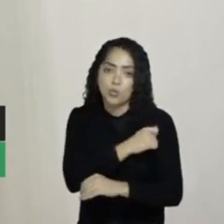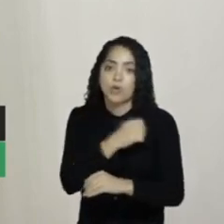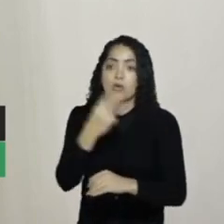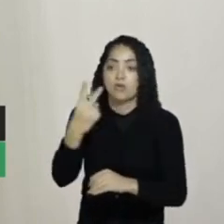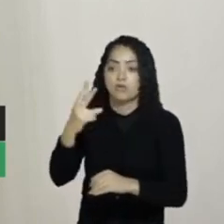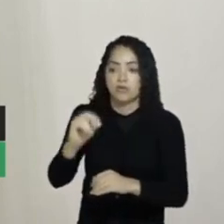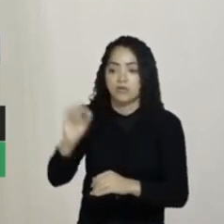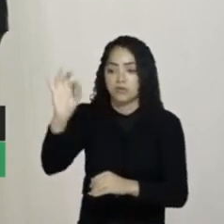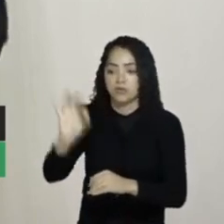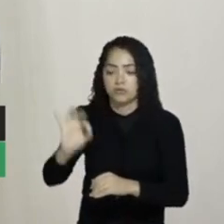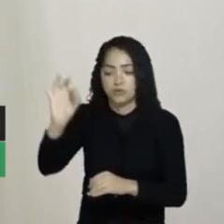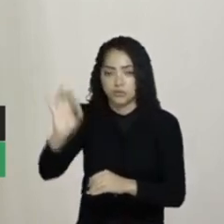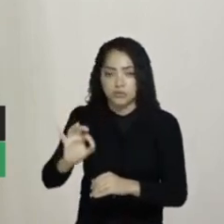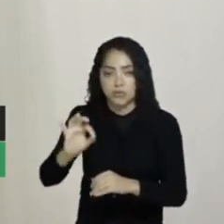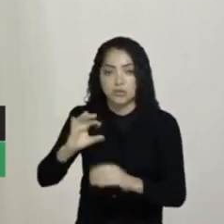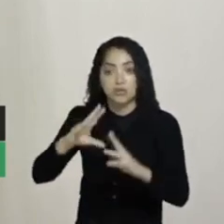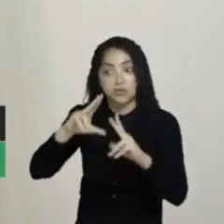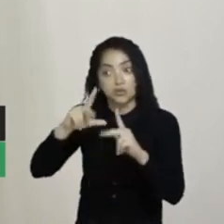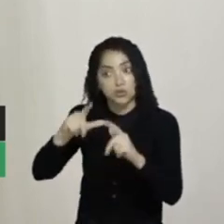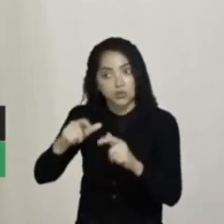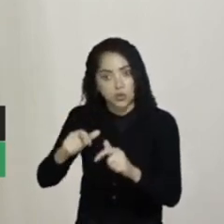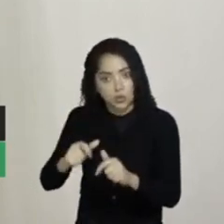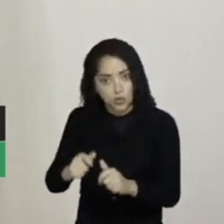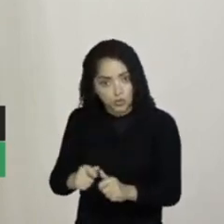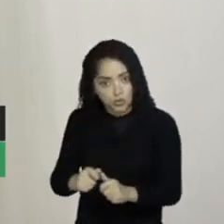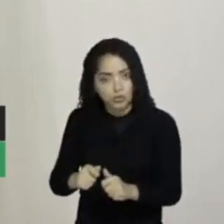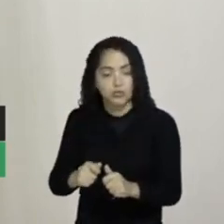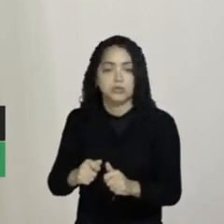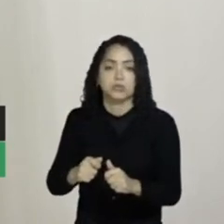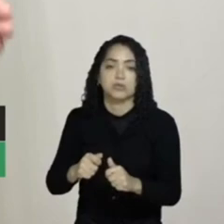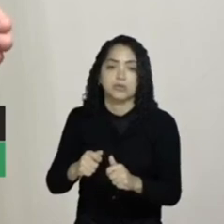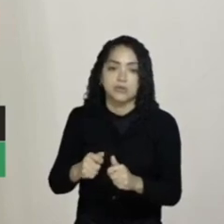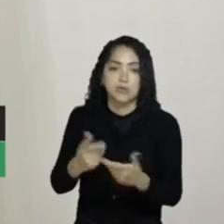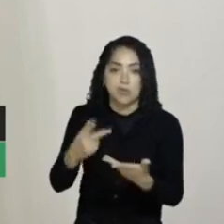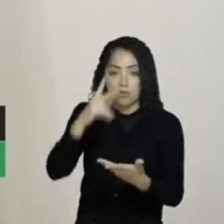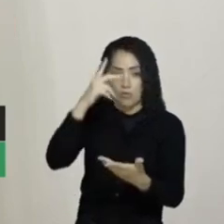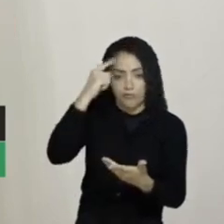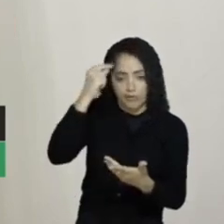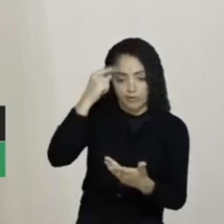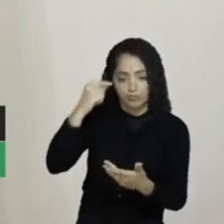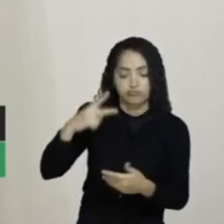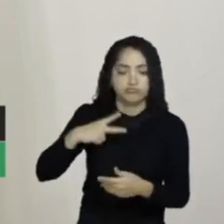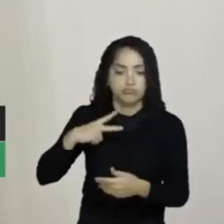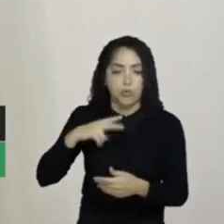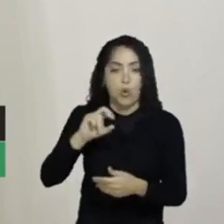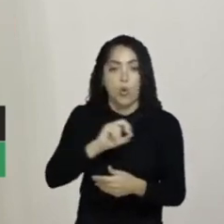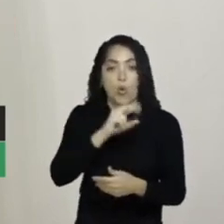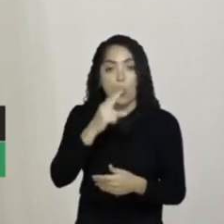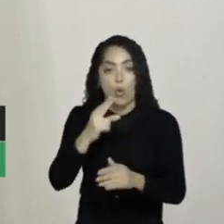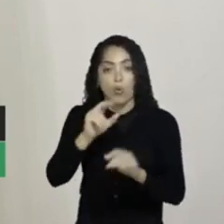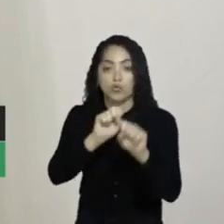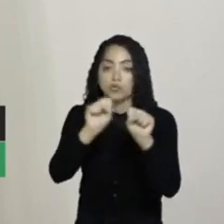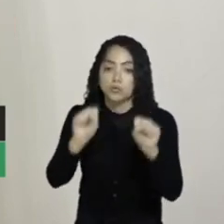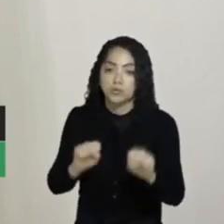de todos os estudantes que estão em faculdades particulares ou do sistema Caf